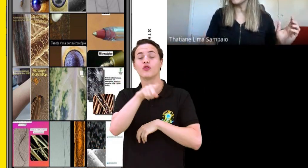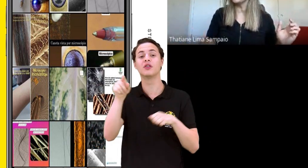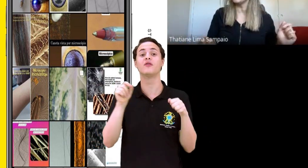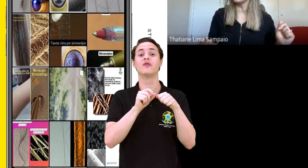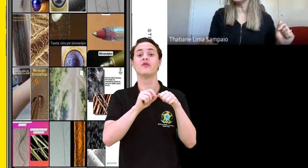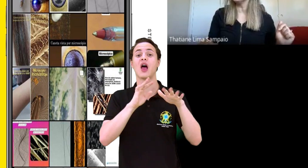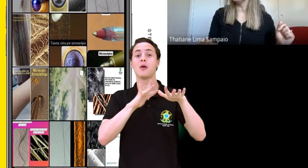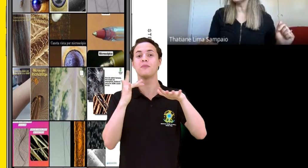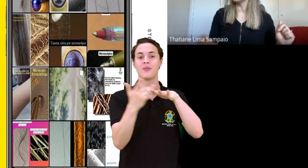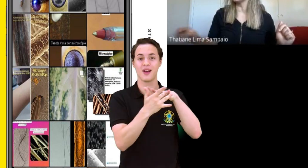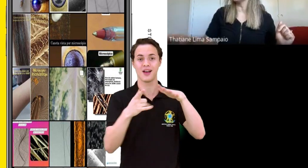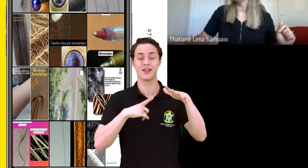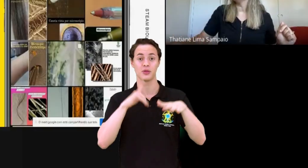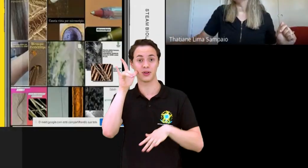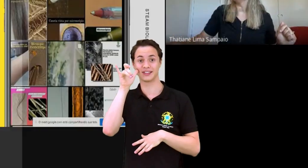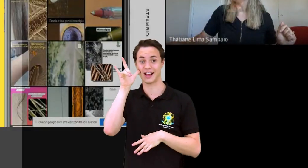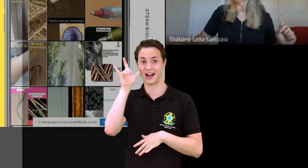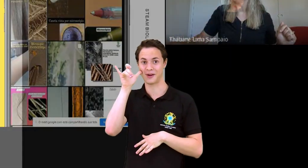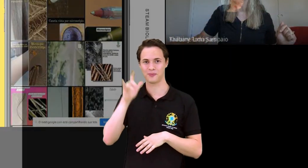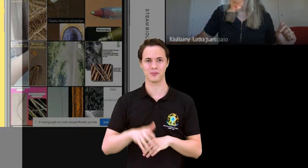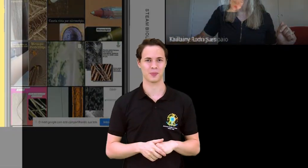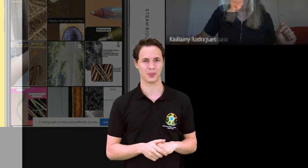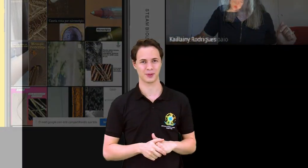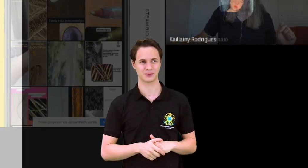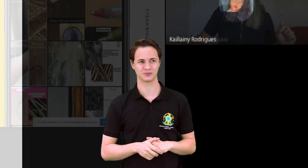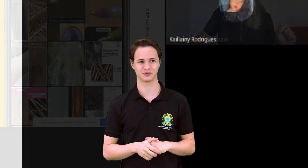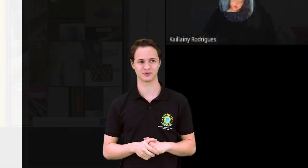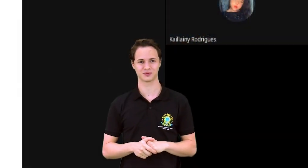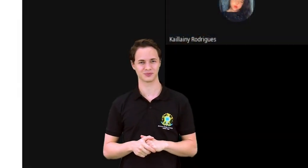mídia social Instagram.